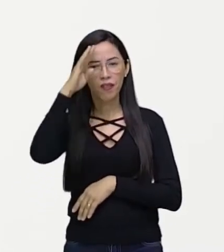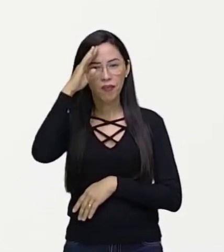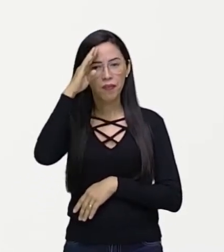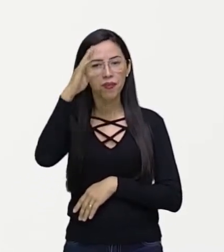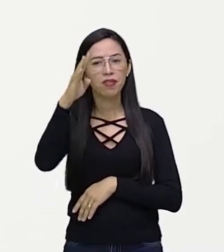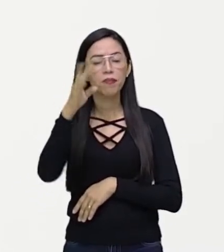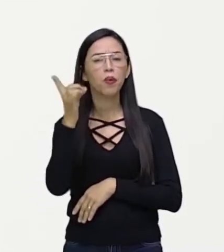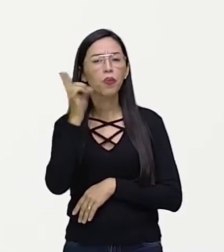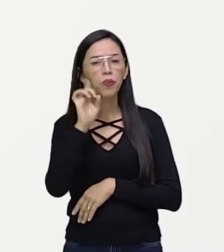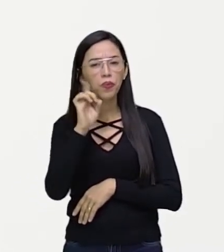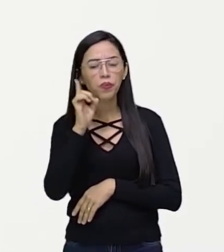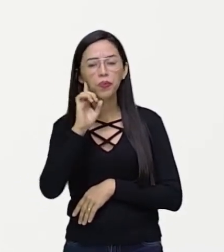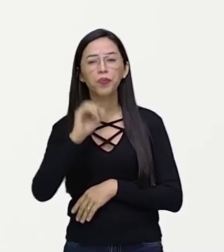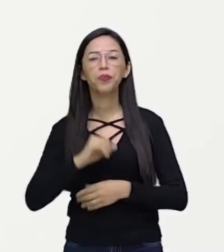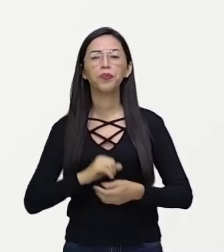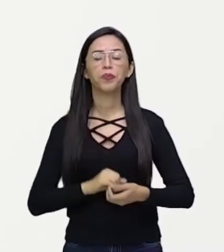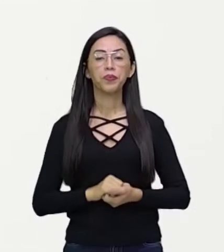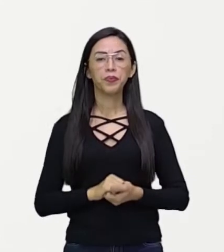medidas.